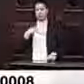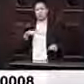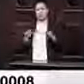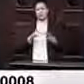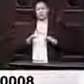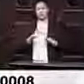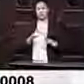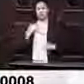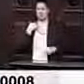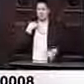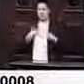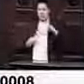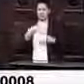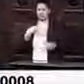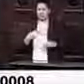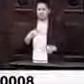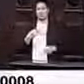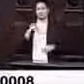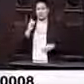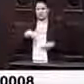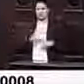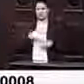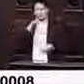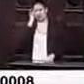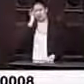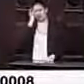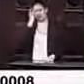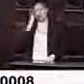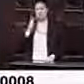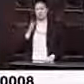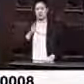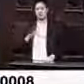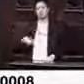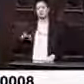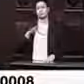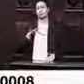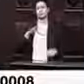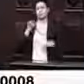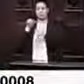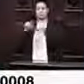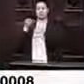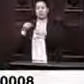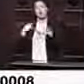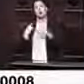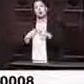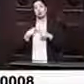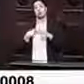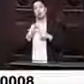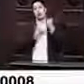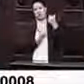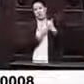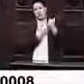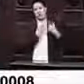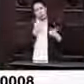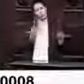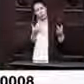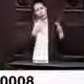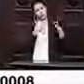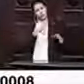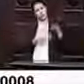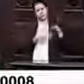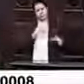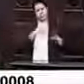do Poder Judiciário e do Ministério Público, que é mais fácil arrancar dos servidores do que mexer com juiz e desembargador. É disso que a gente